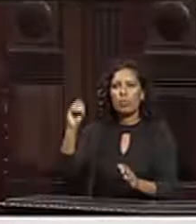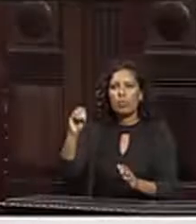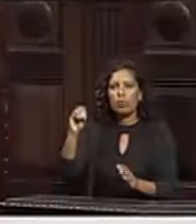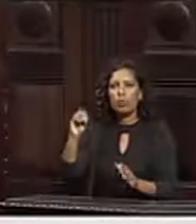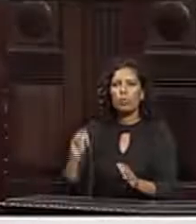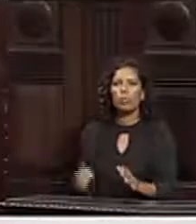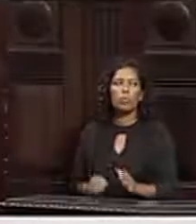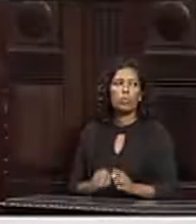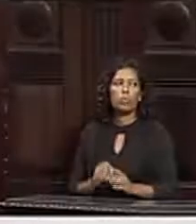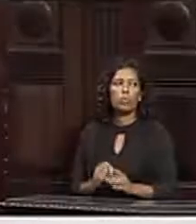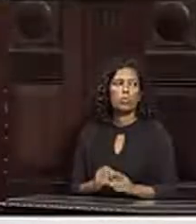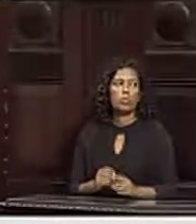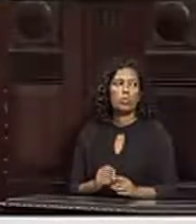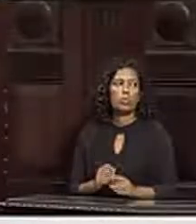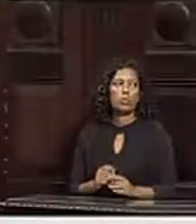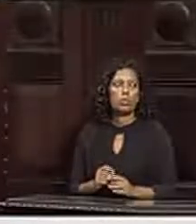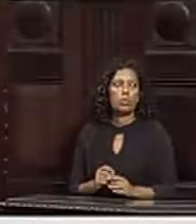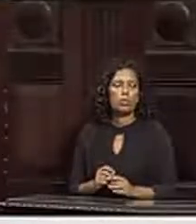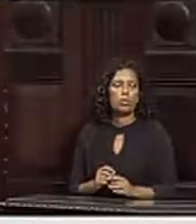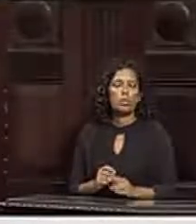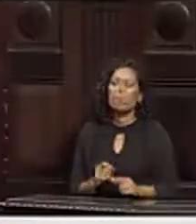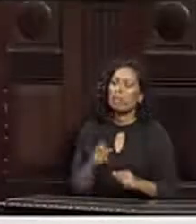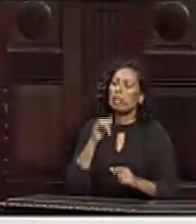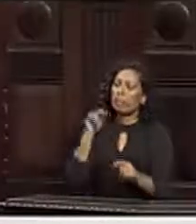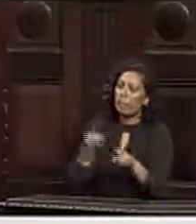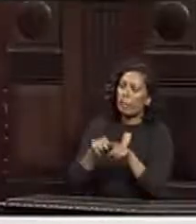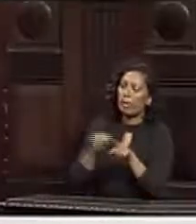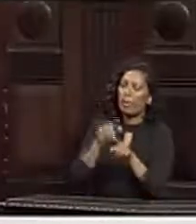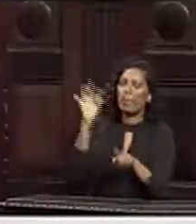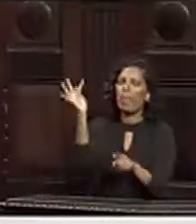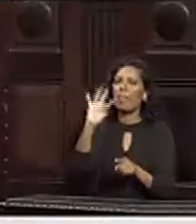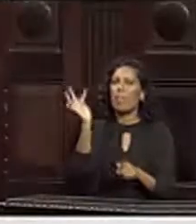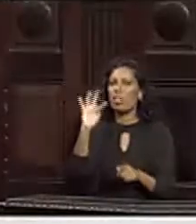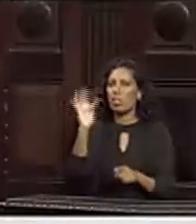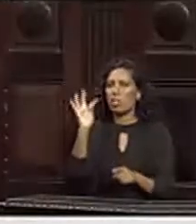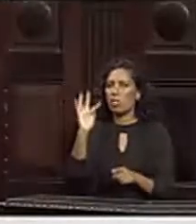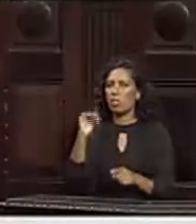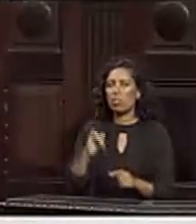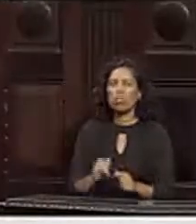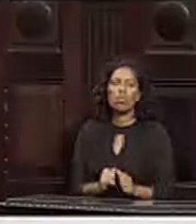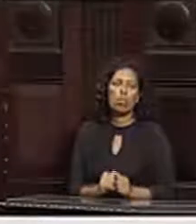e simplificaram nas favelas.